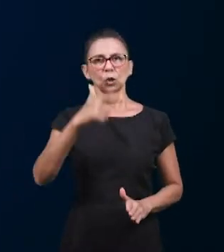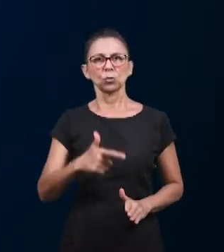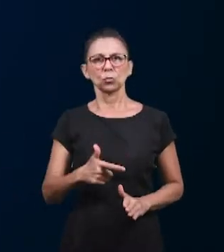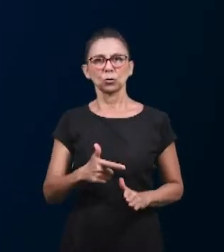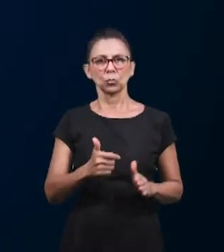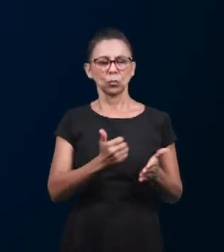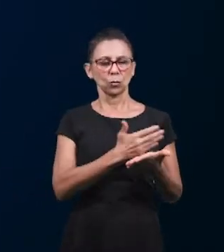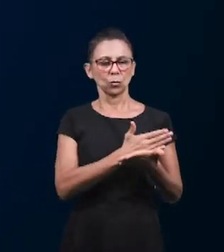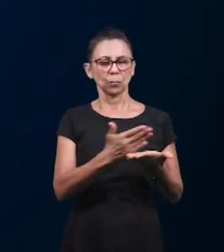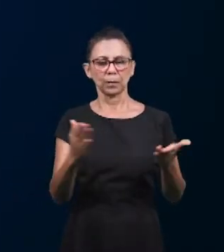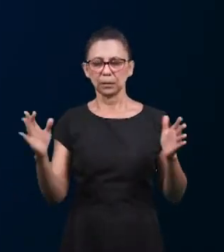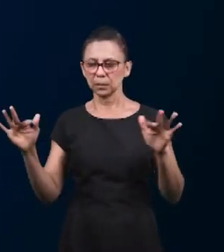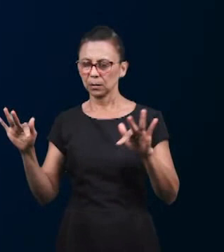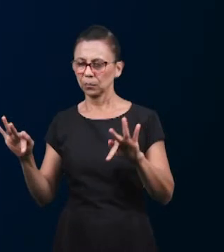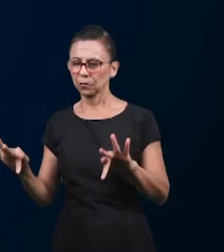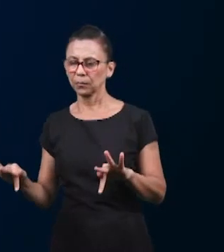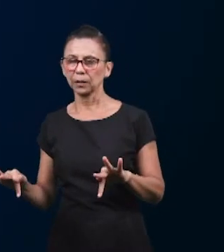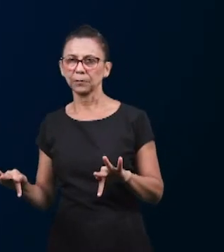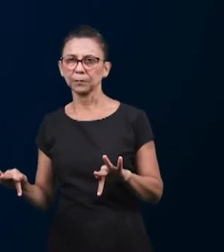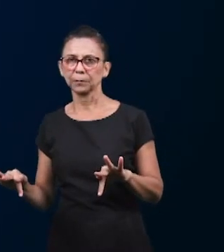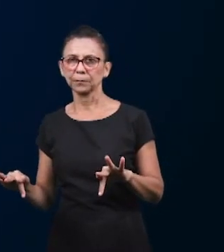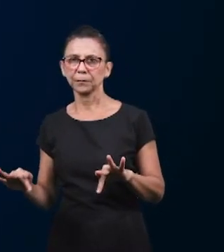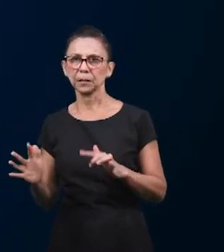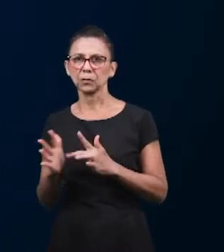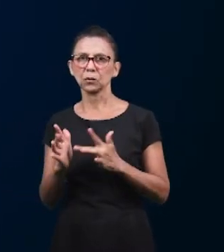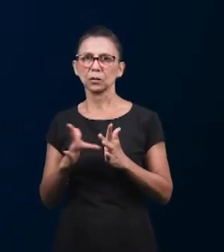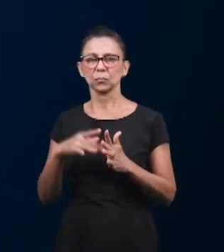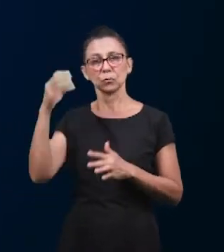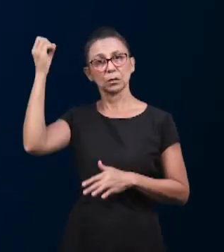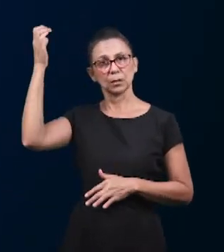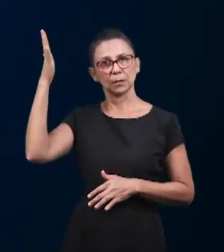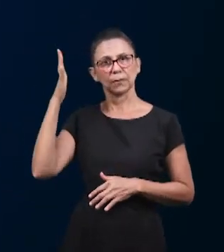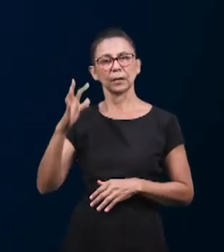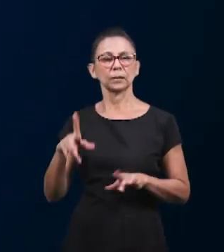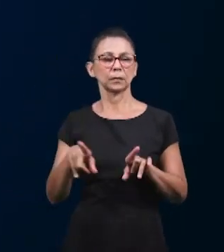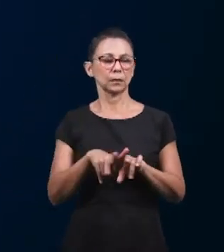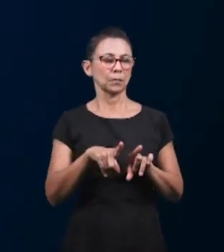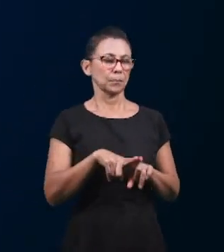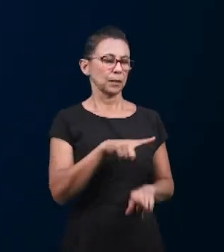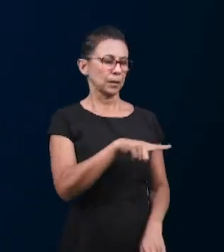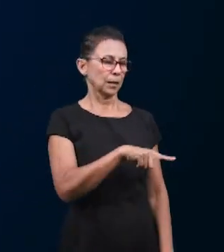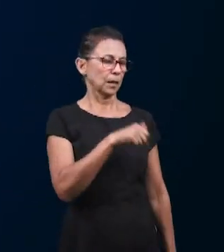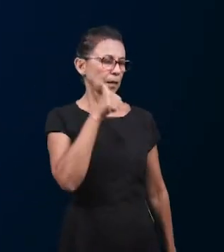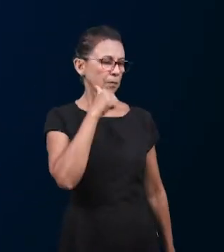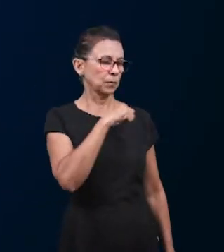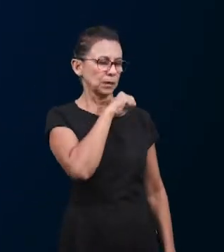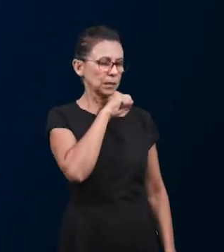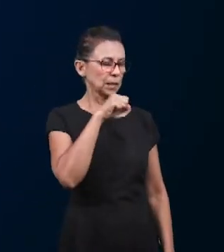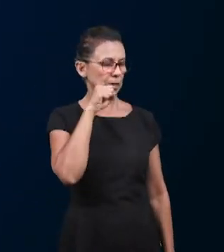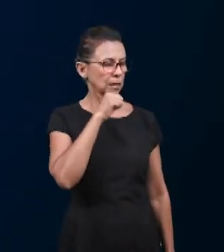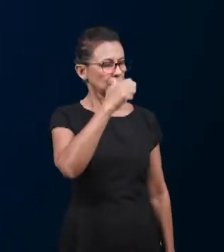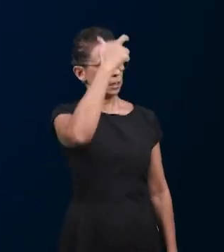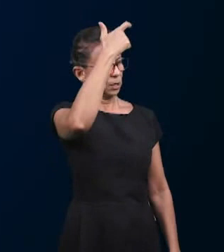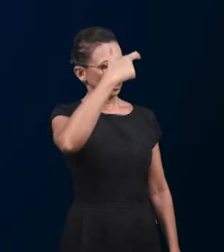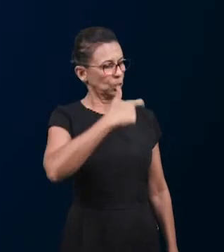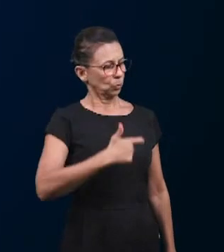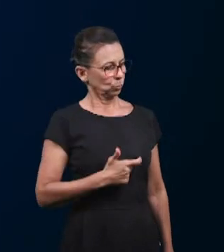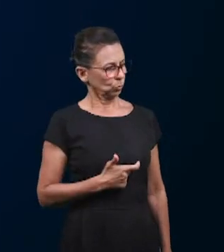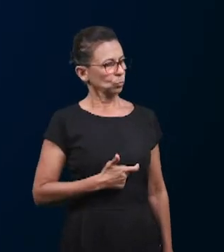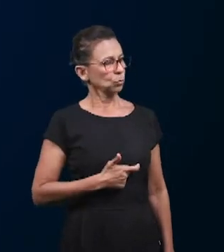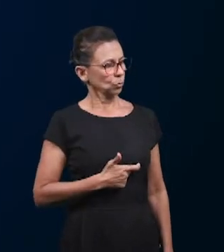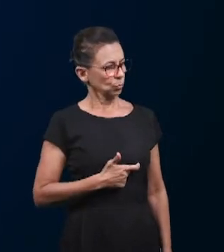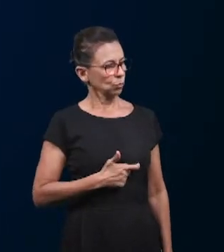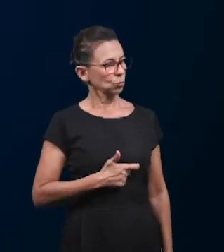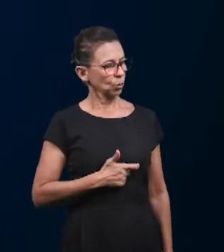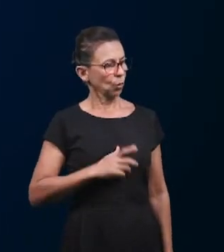o princípio e o fim. Ele se revela aqui a essa mulher como o Deus eu sou, o Deus que